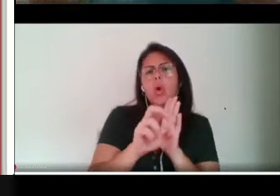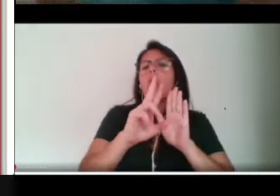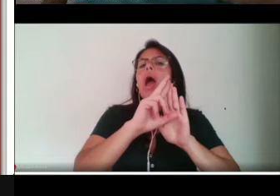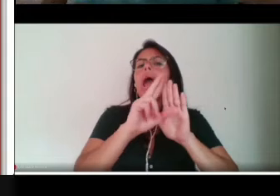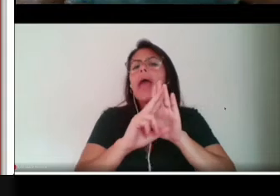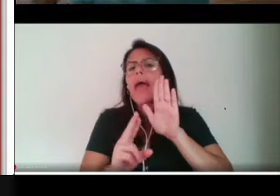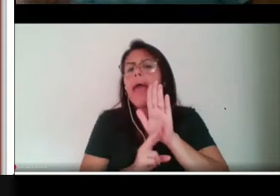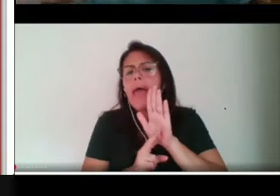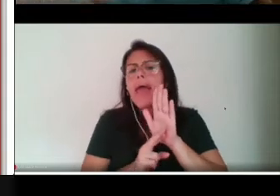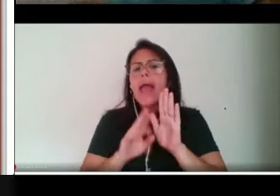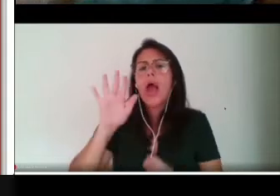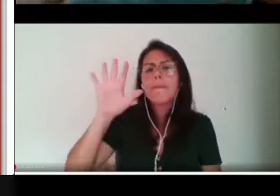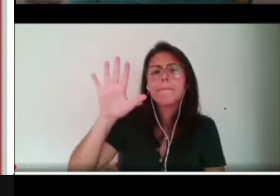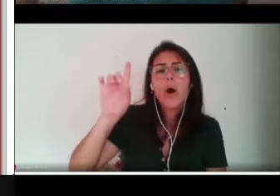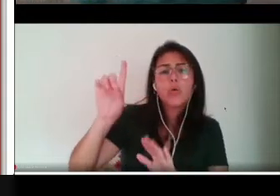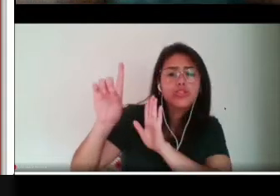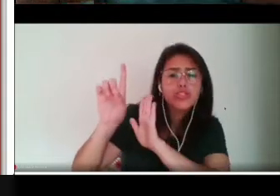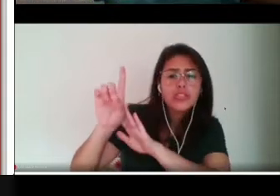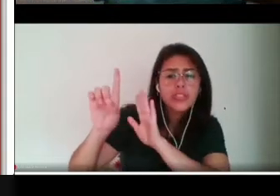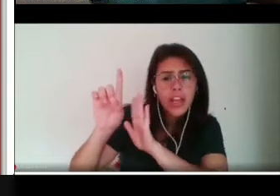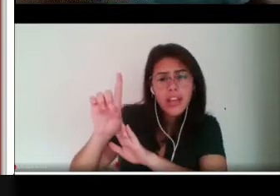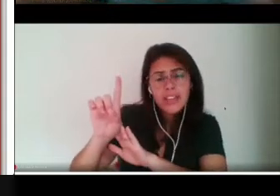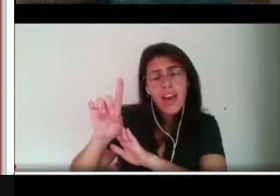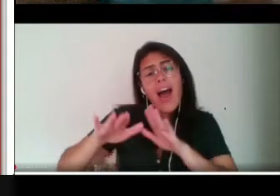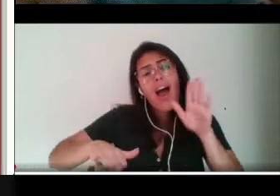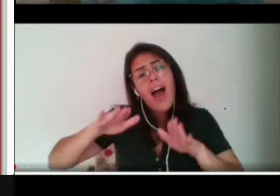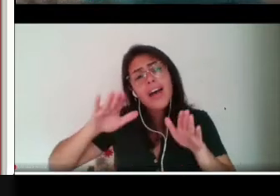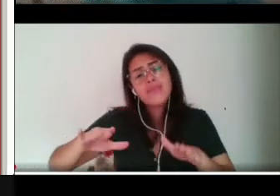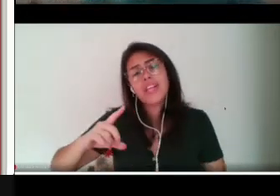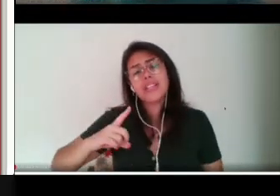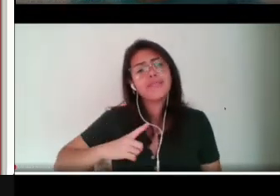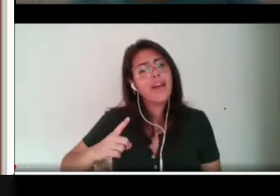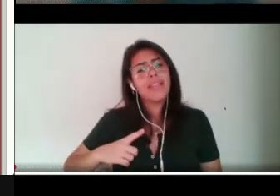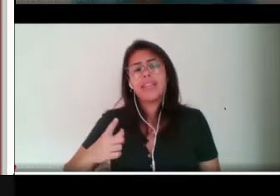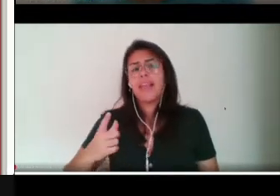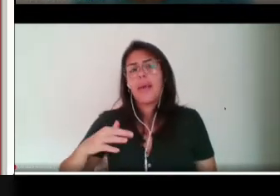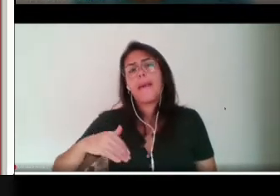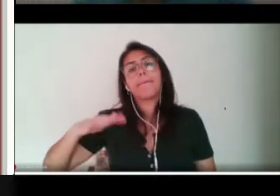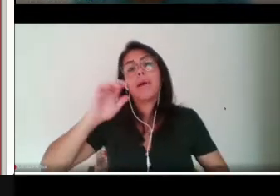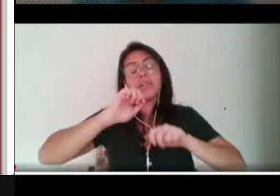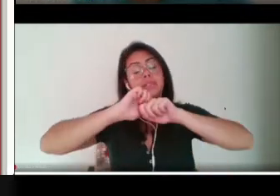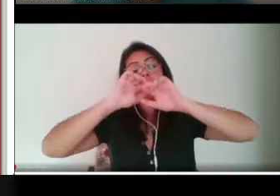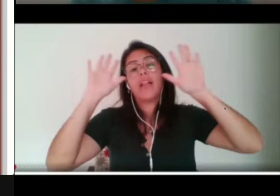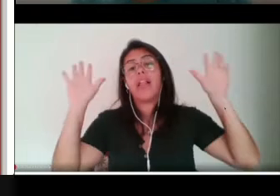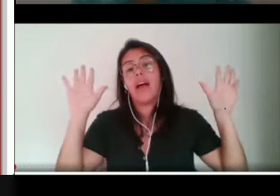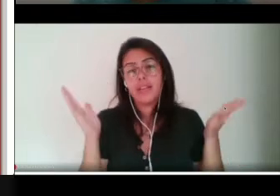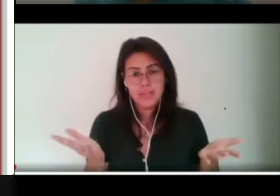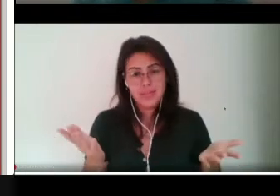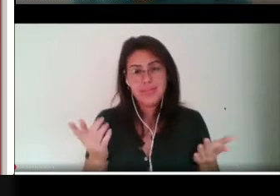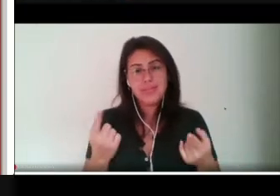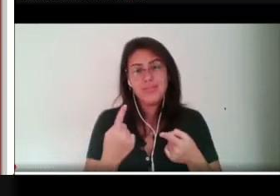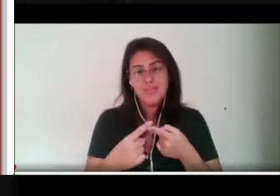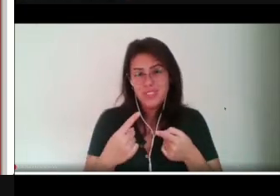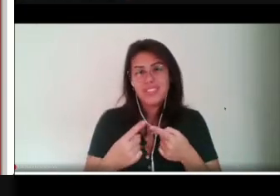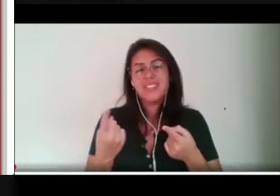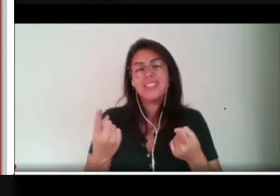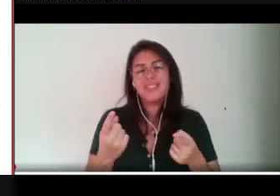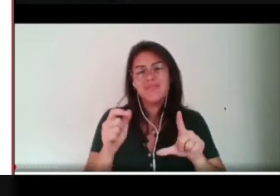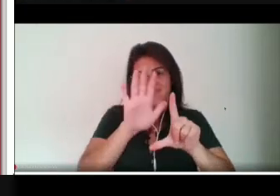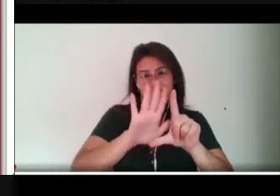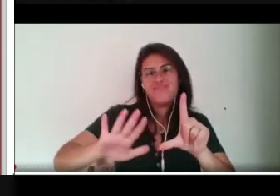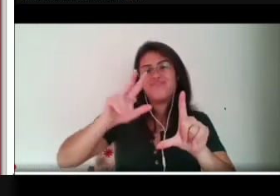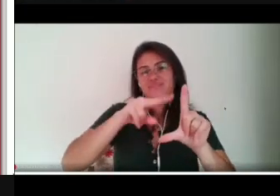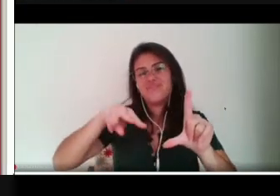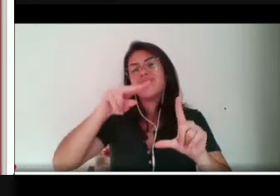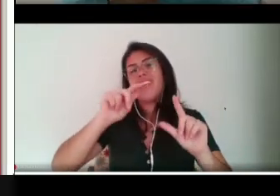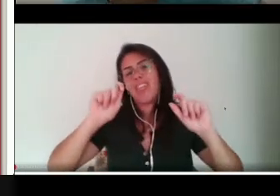assim, talvez alguém fez isso de uma maneira mais didática. Mas a ideia é essa, tá bom? Entendi. Obrigada,